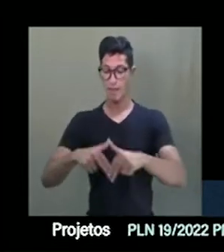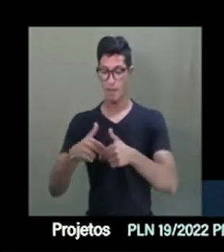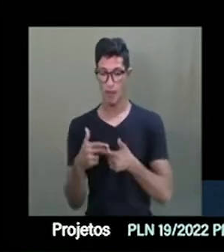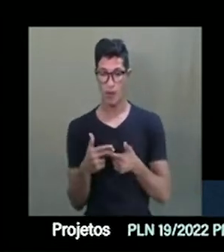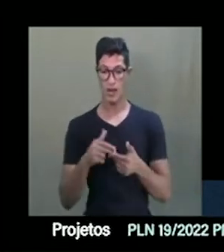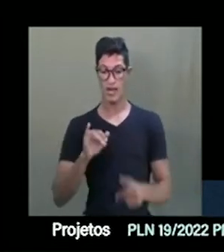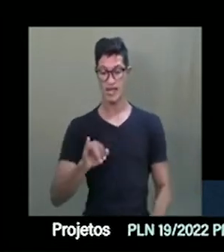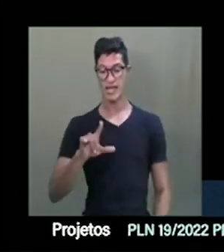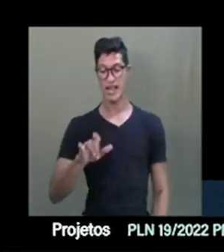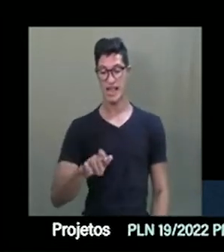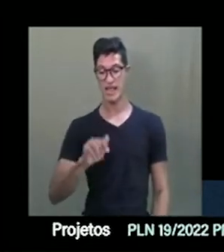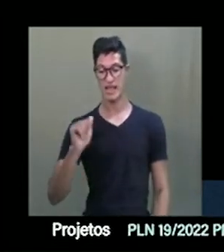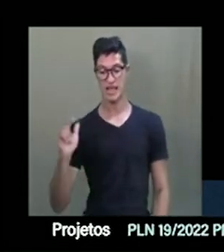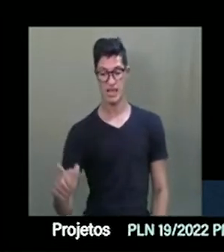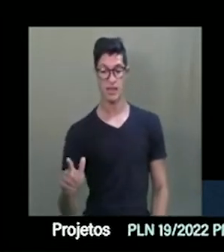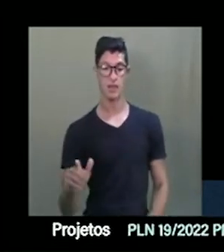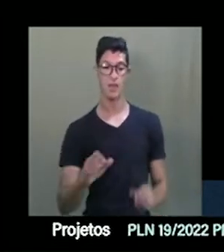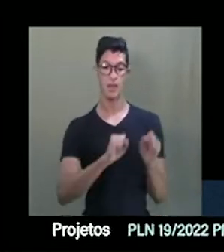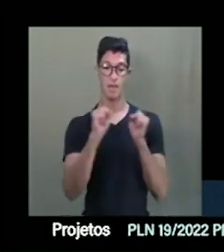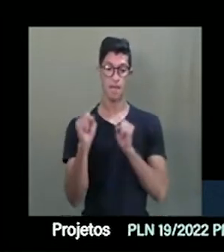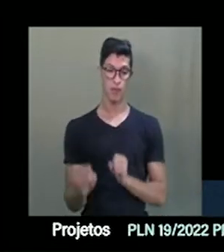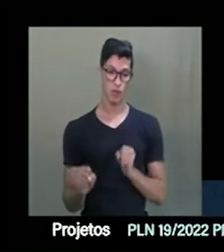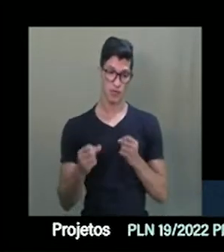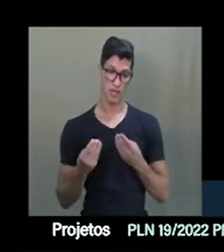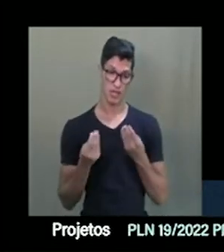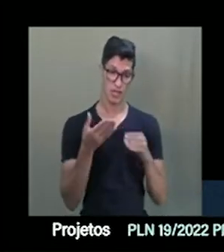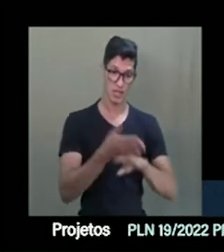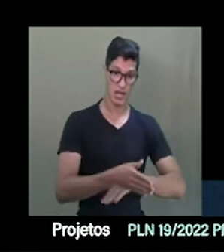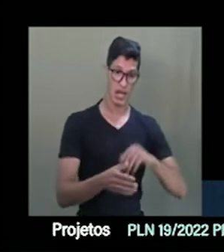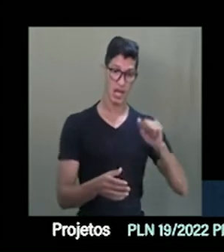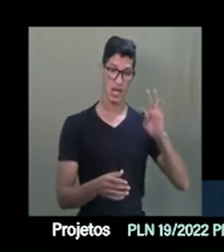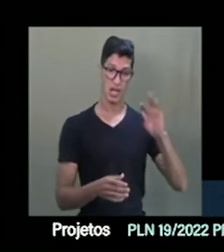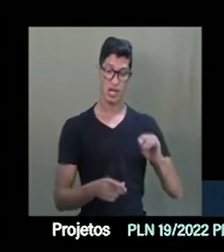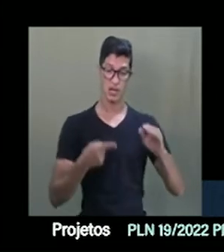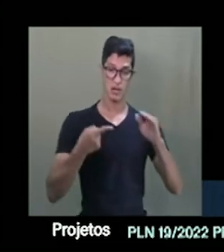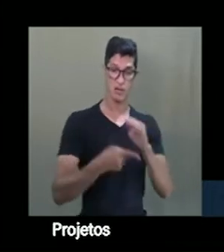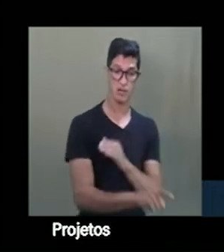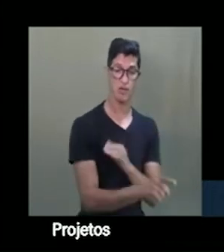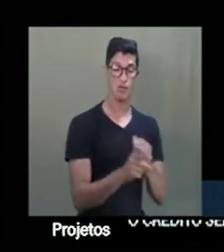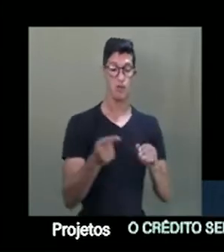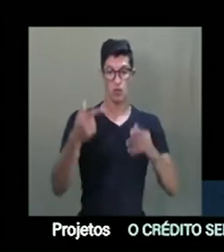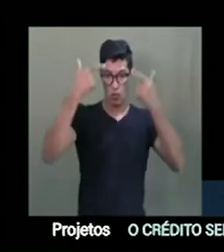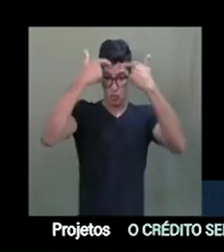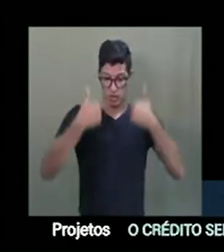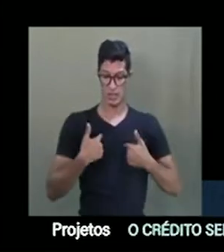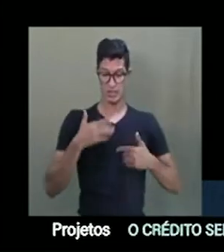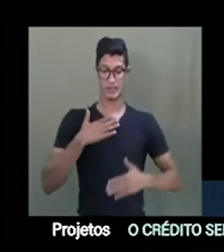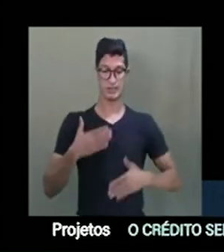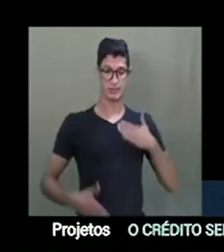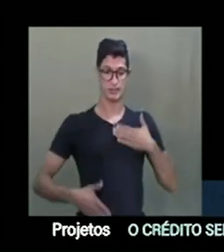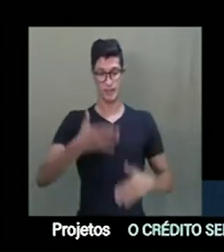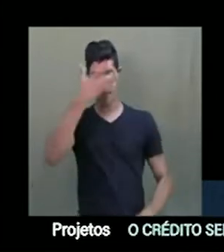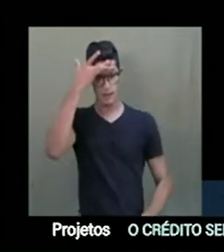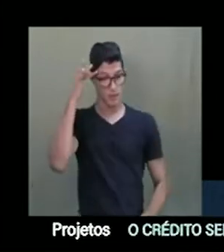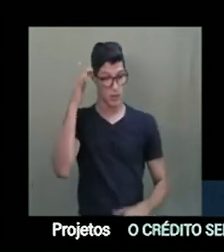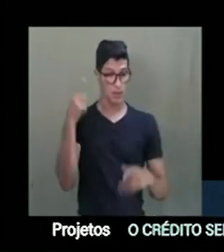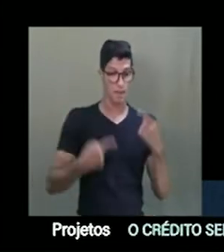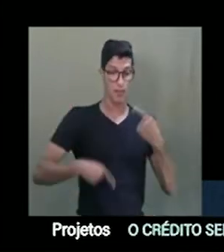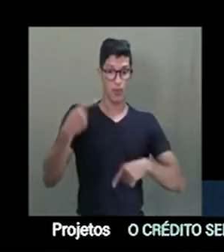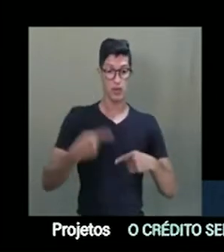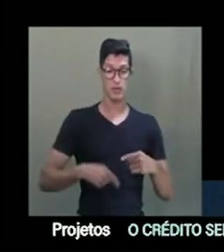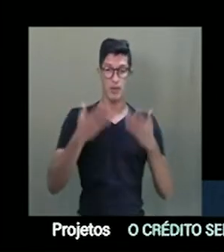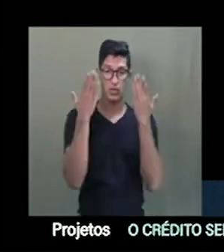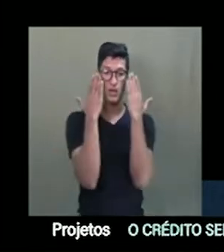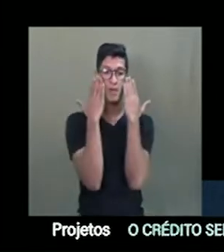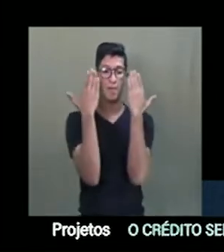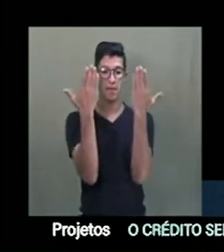meios ilegais, podendo dar em atos extremos contra a integridade física de pessoas politicamente